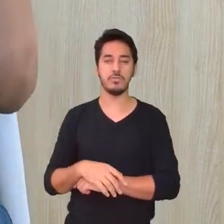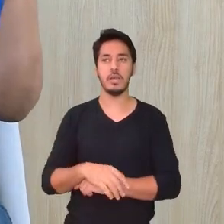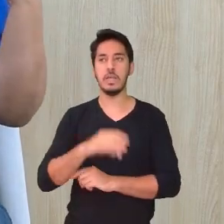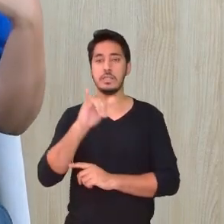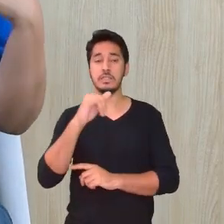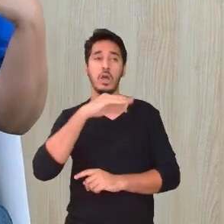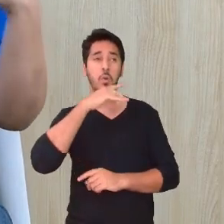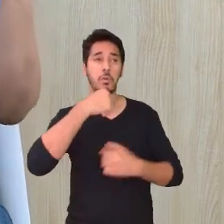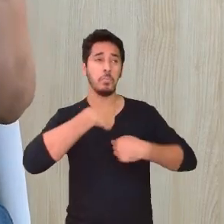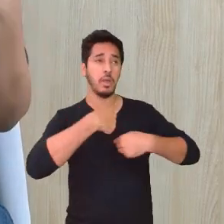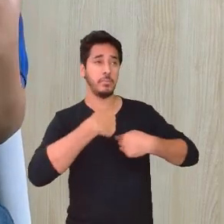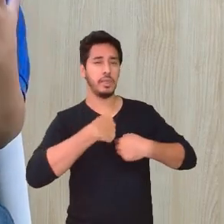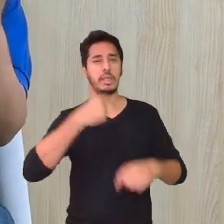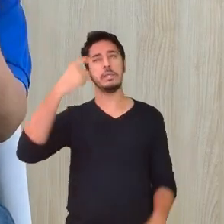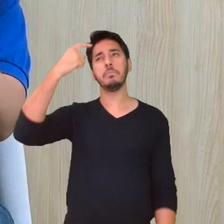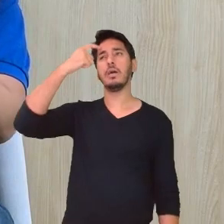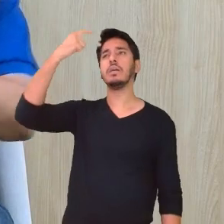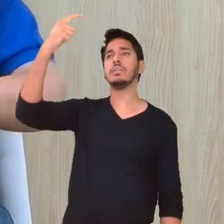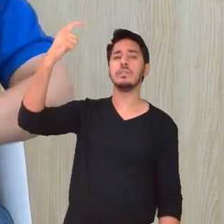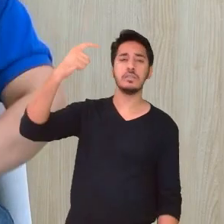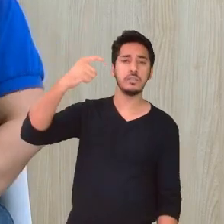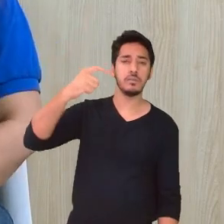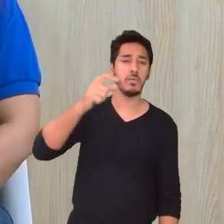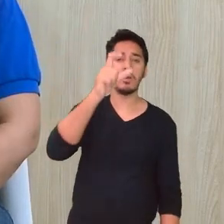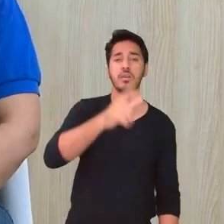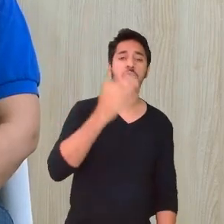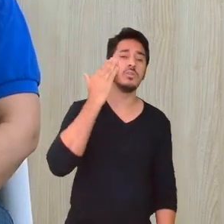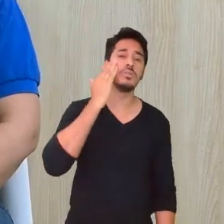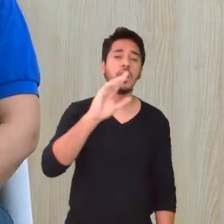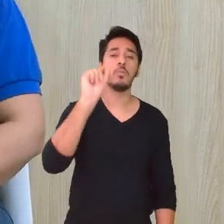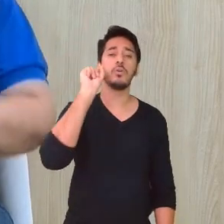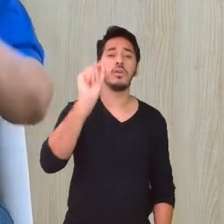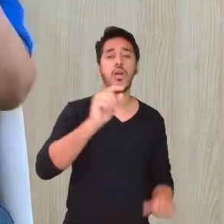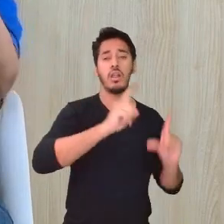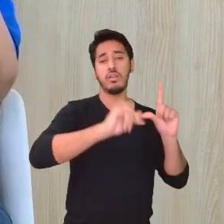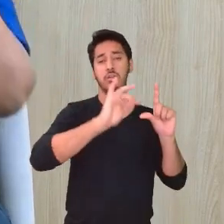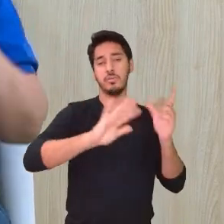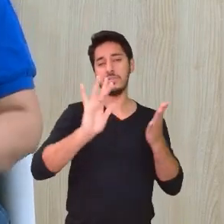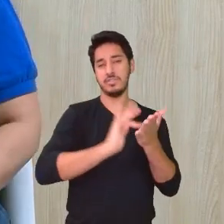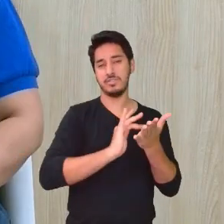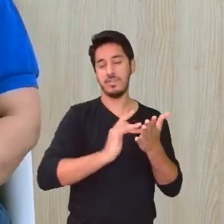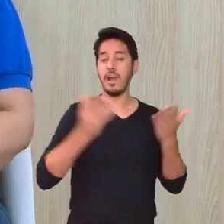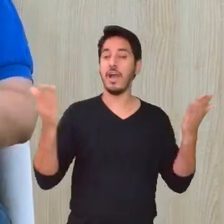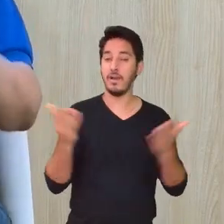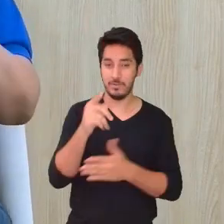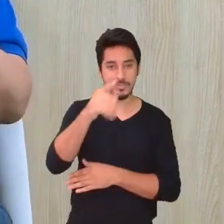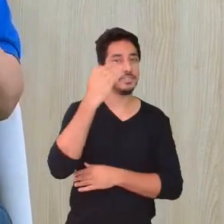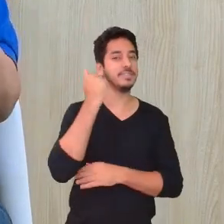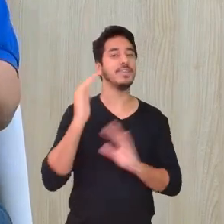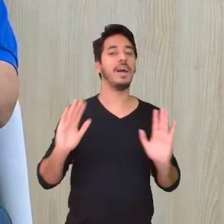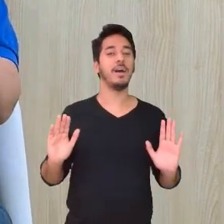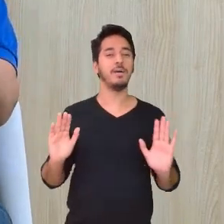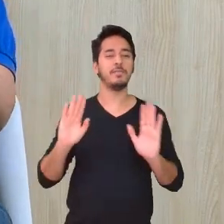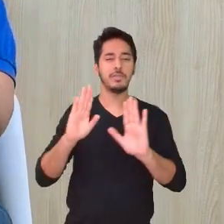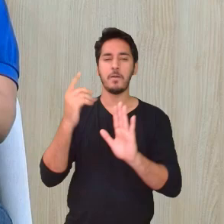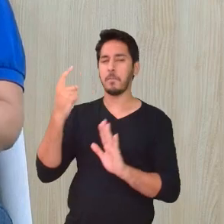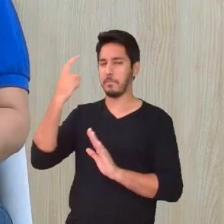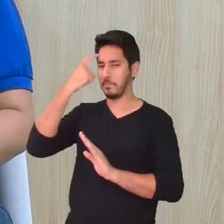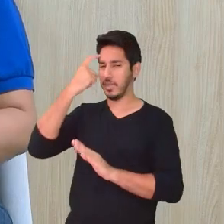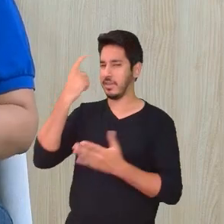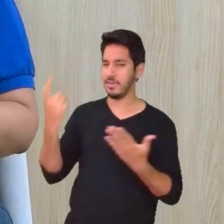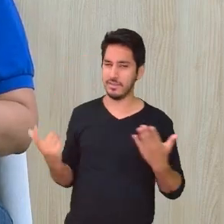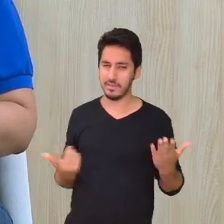ruim para mim, imagine para quem não sabe o que é letramento digital. Agora você sabe, então pensa aí em